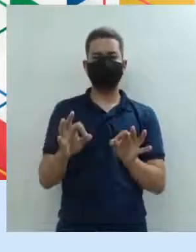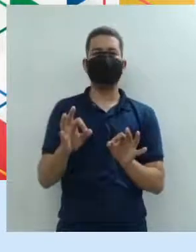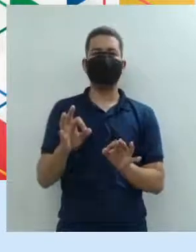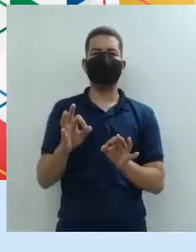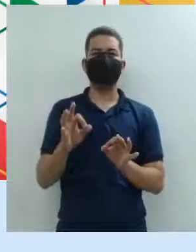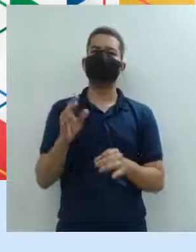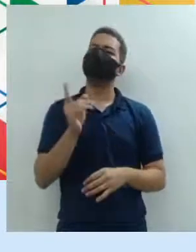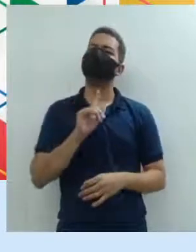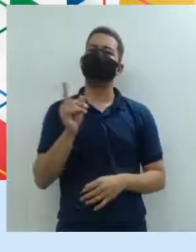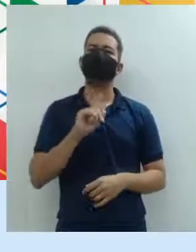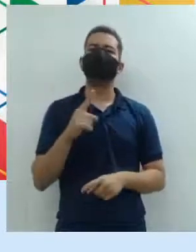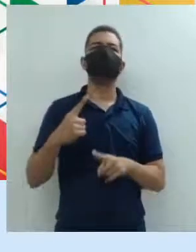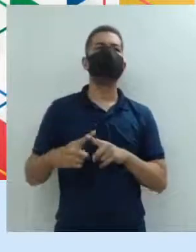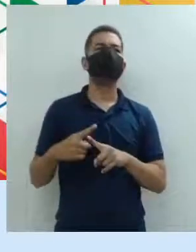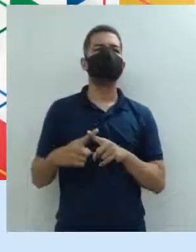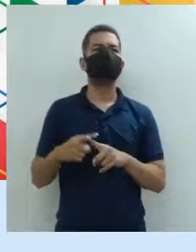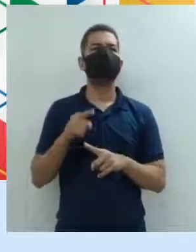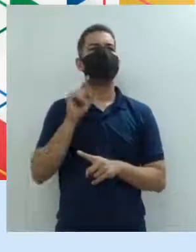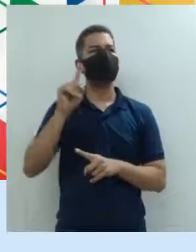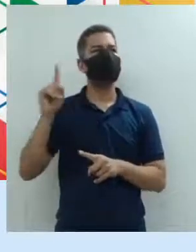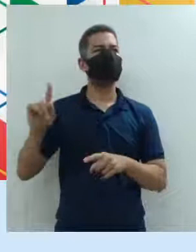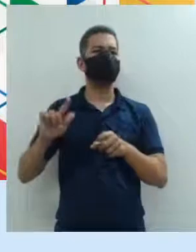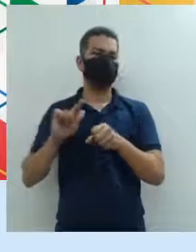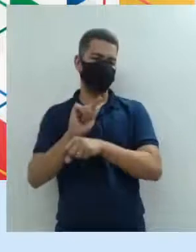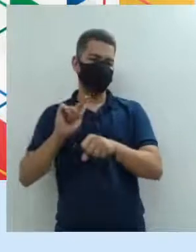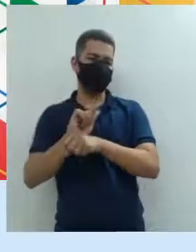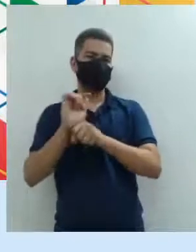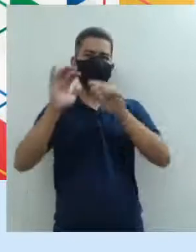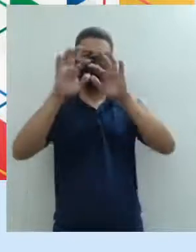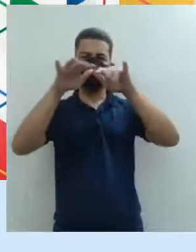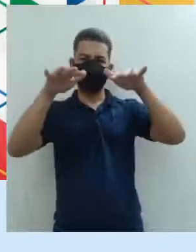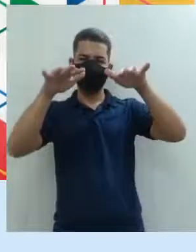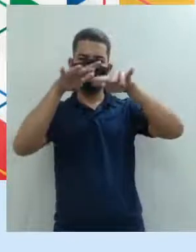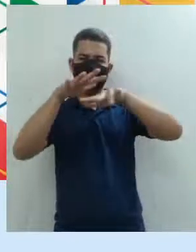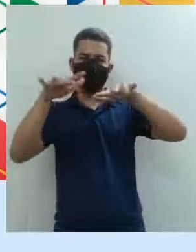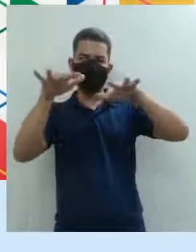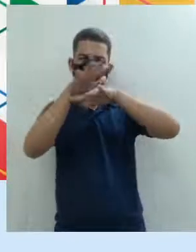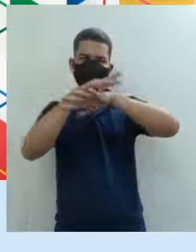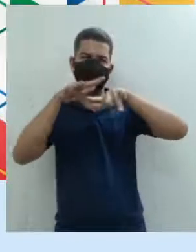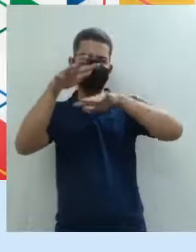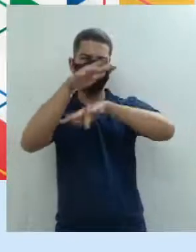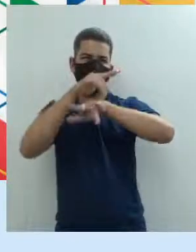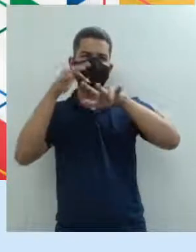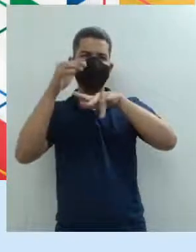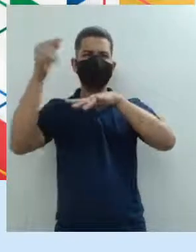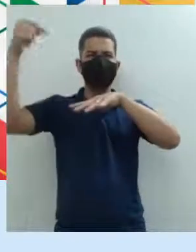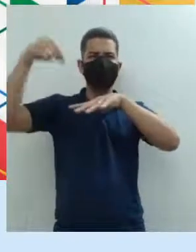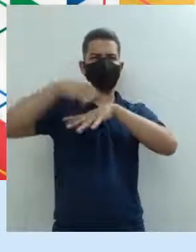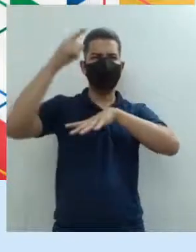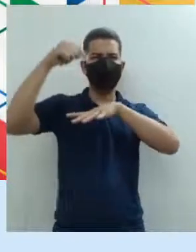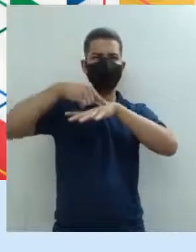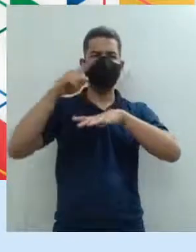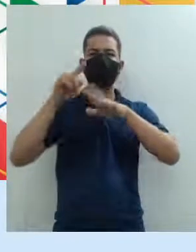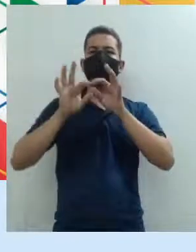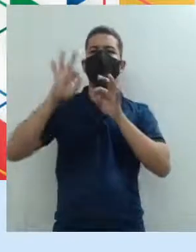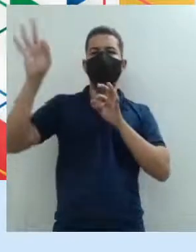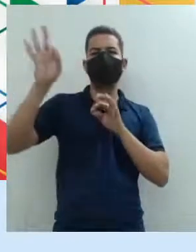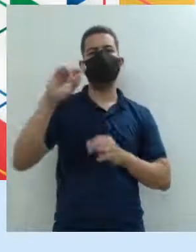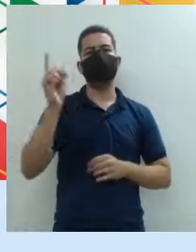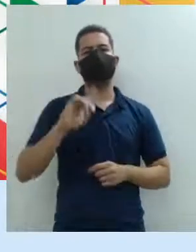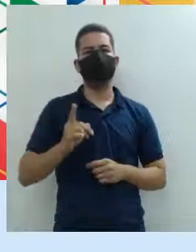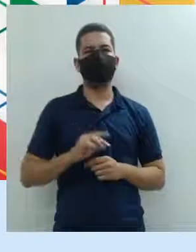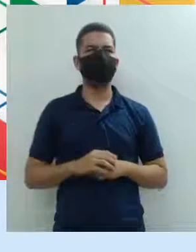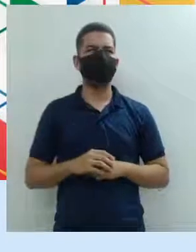efetiva, porque esses gases que estão sobre a superfície, eles impedem que esses raios, né, saiam do nosso planeta